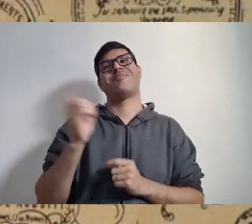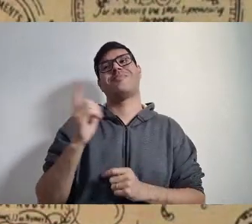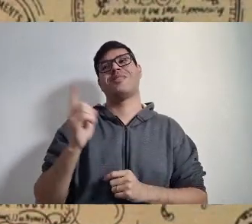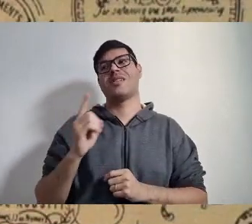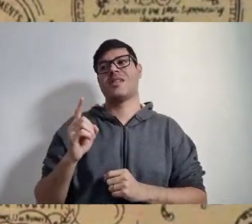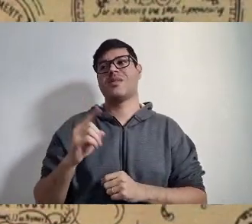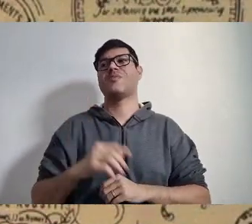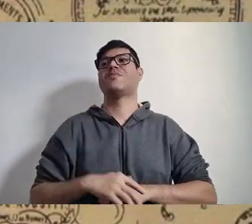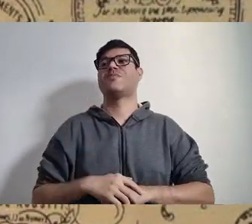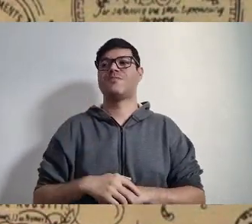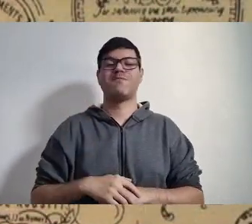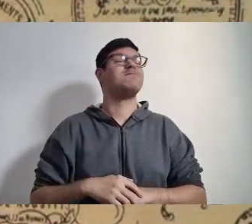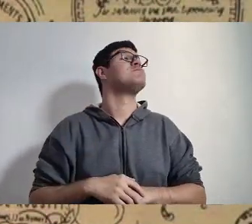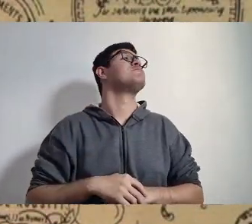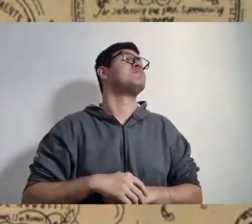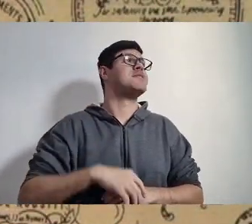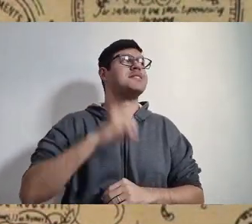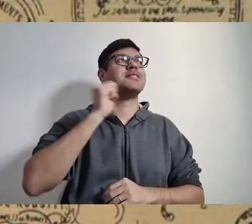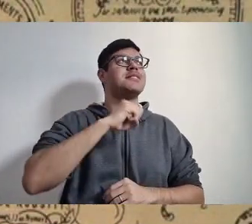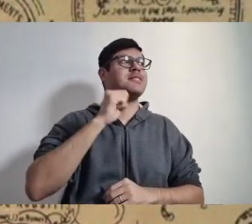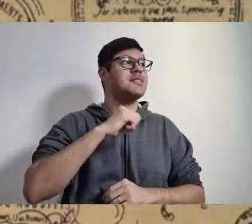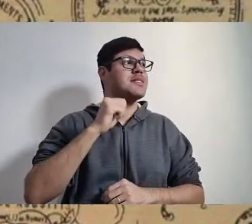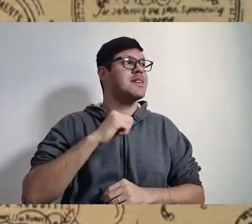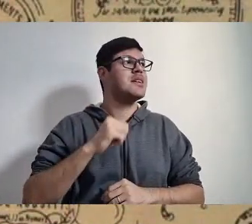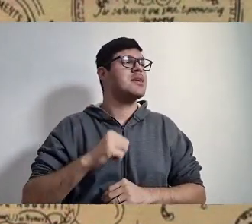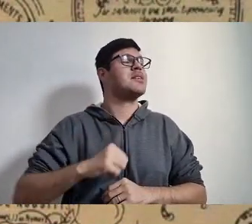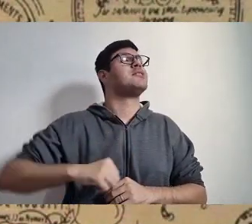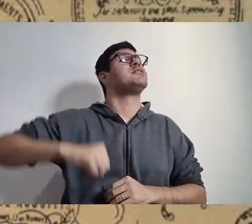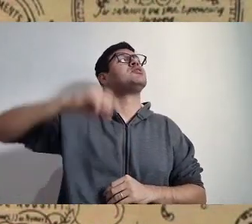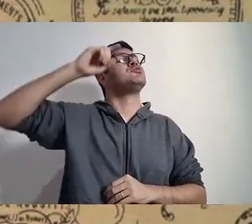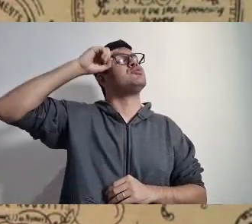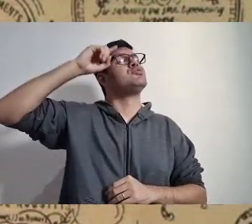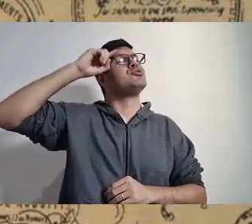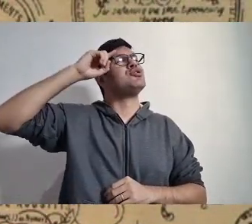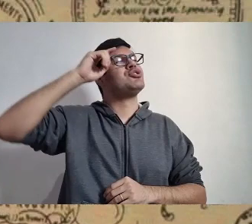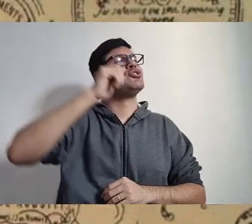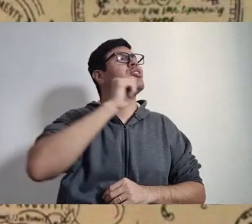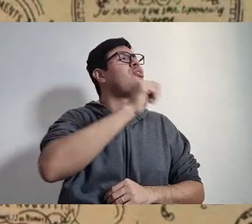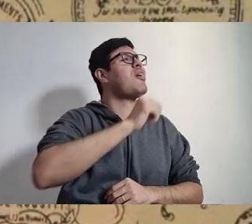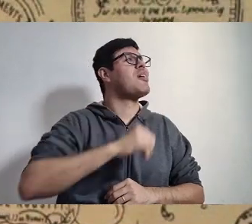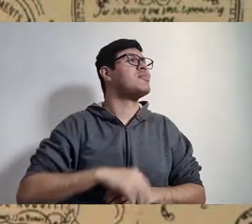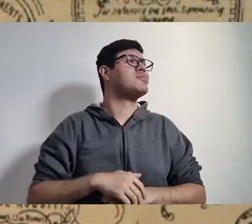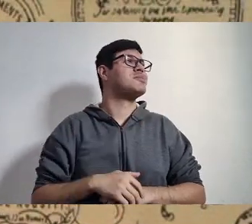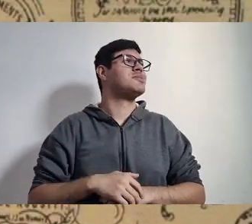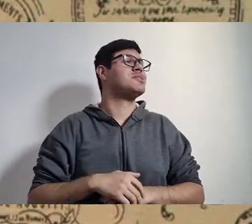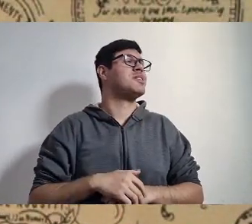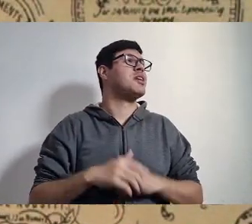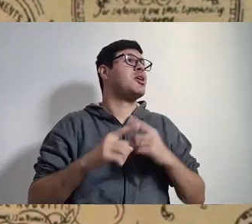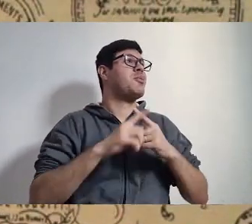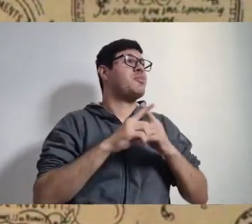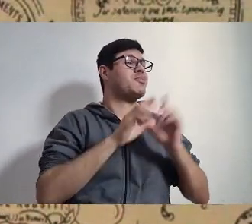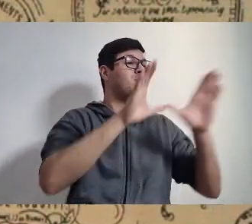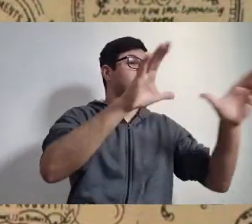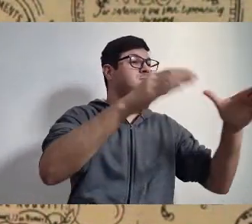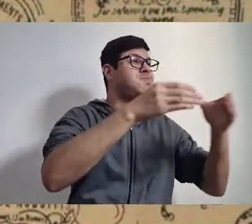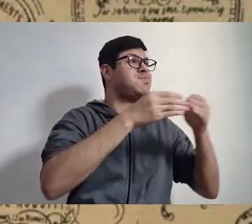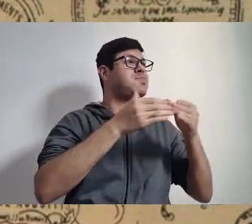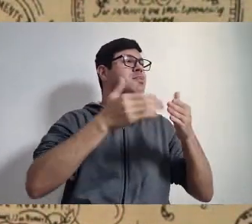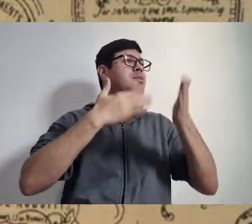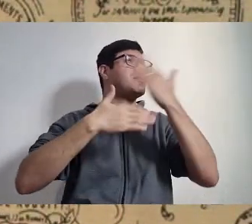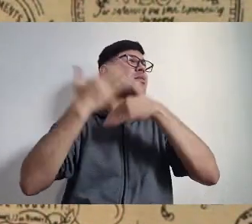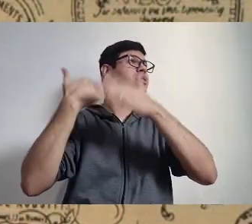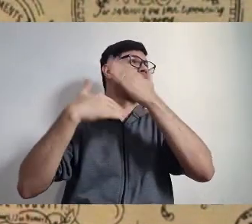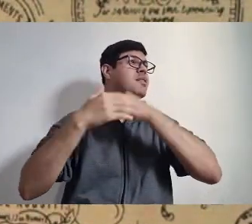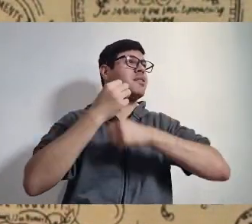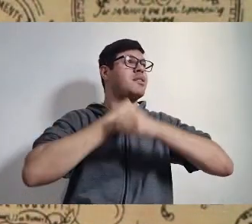têm dado problema é a frota municipal. É a frota própria, Gil. Que foi comprada, adquirida as últimas em 2010.